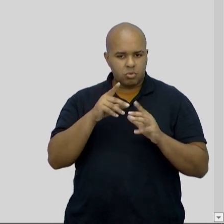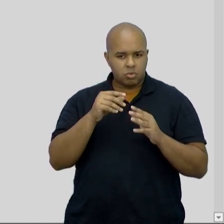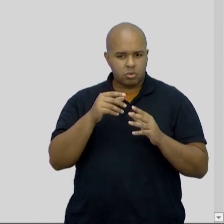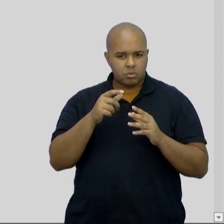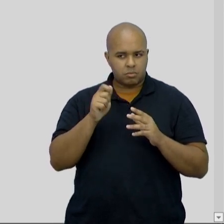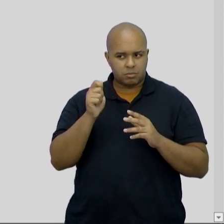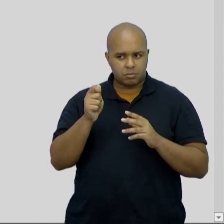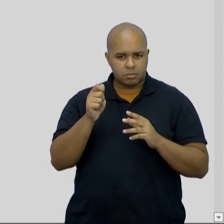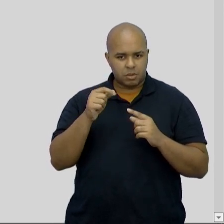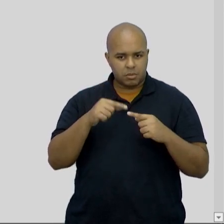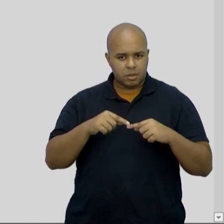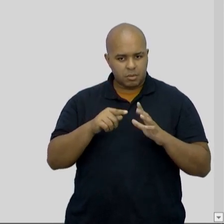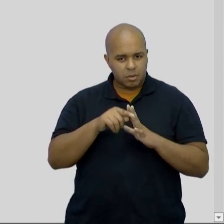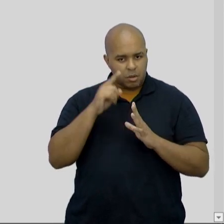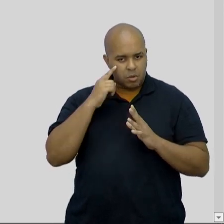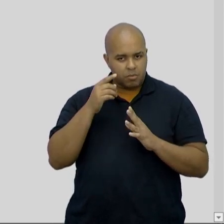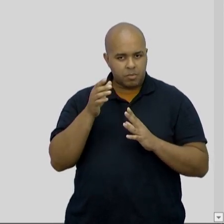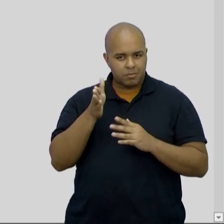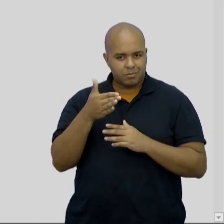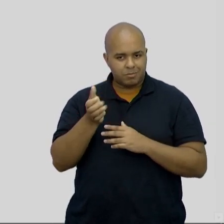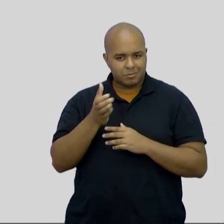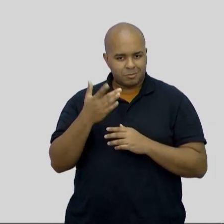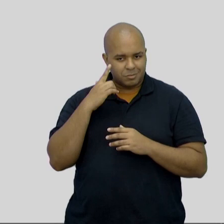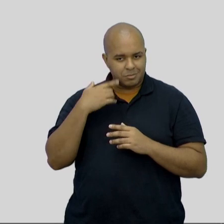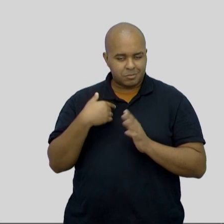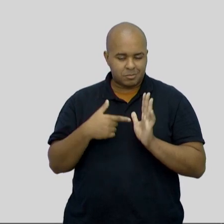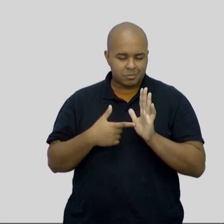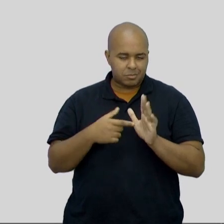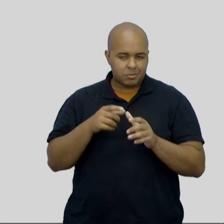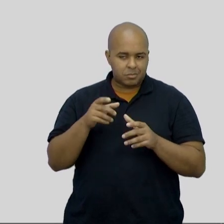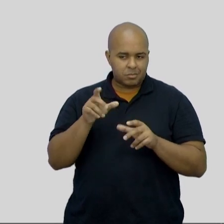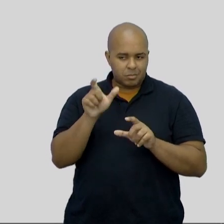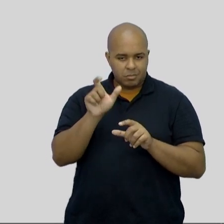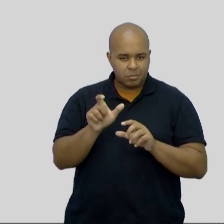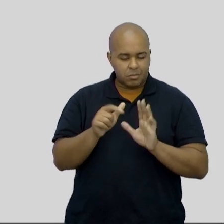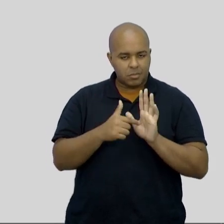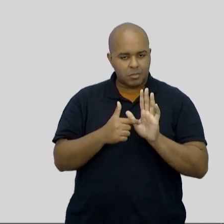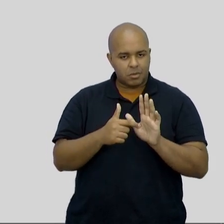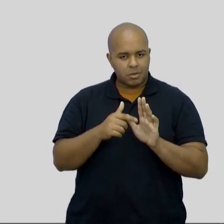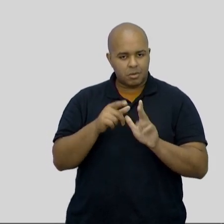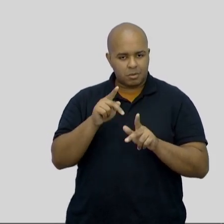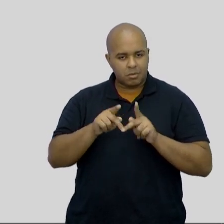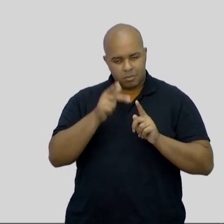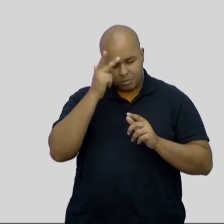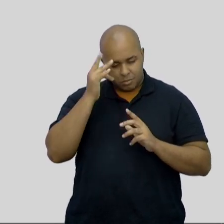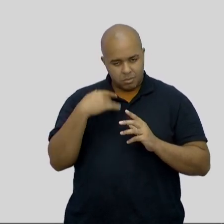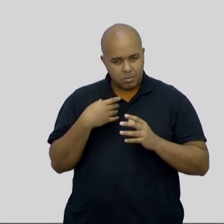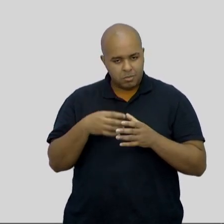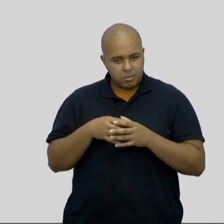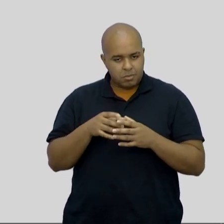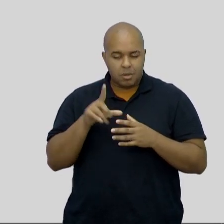cartas de povo estão relacionadas a uma bandeira, não quis colocar uma ilustração do povo em si. Então,